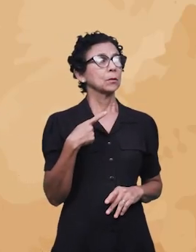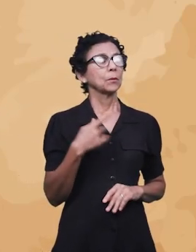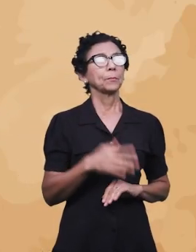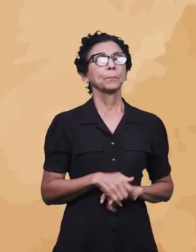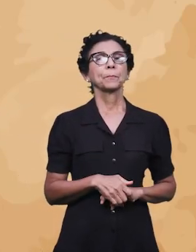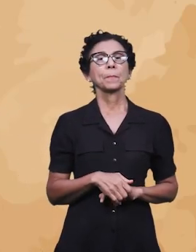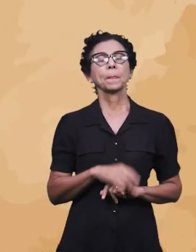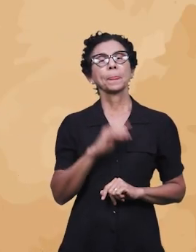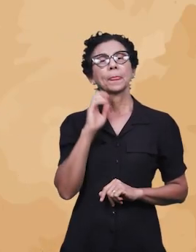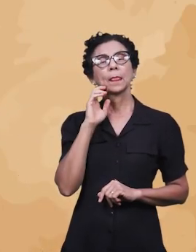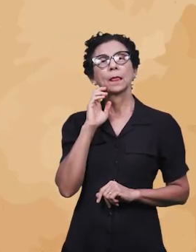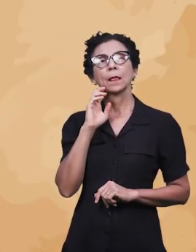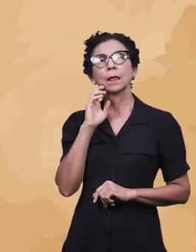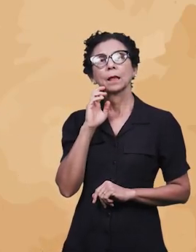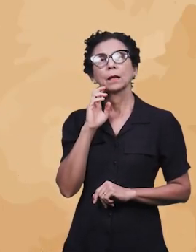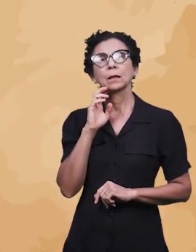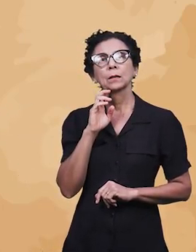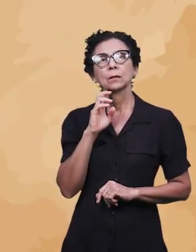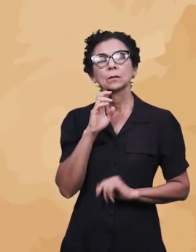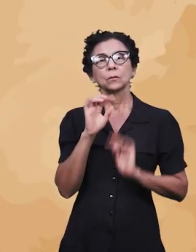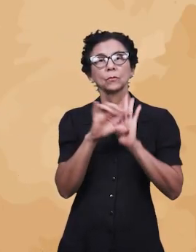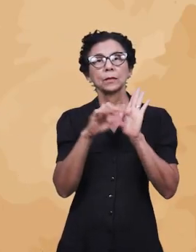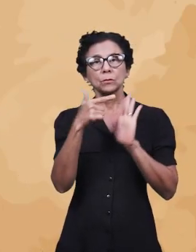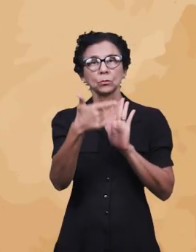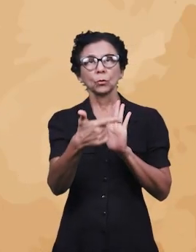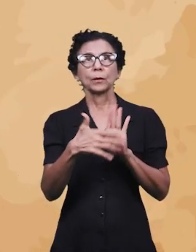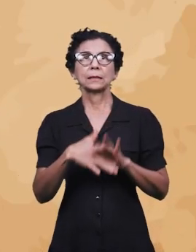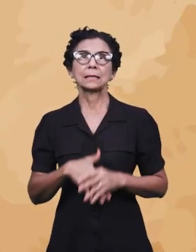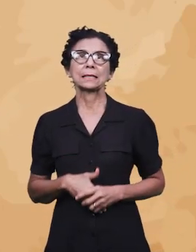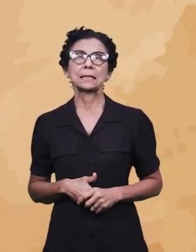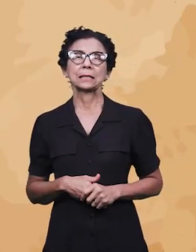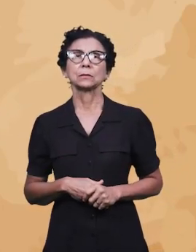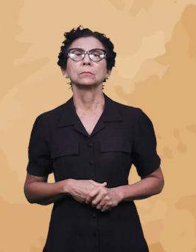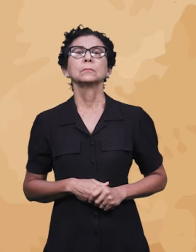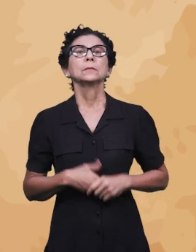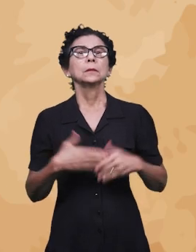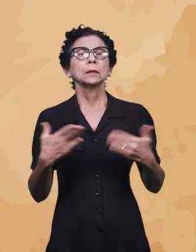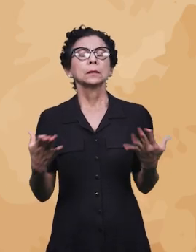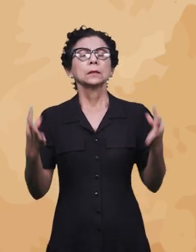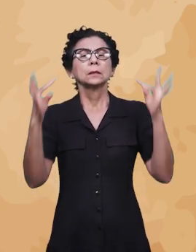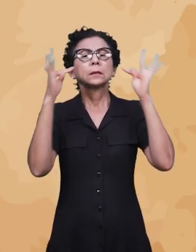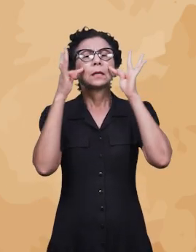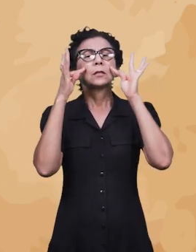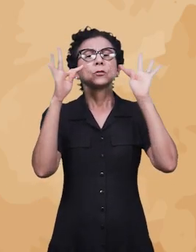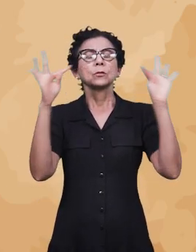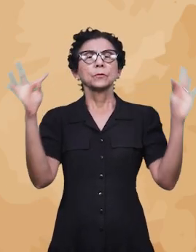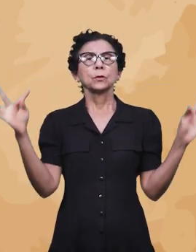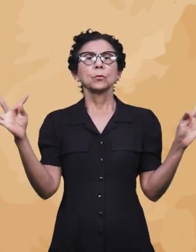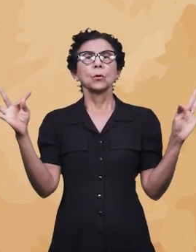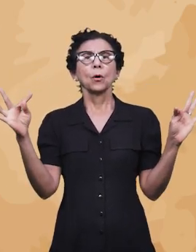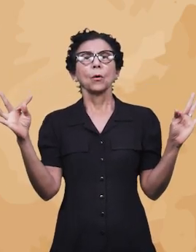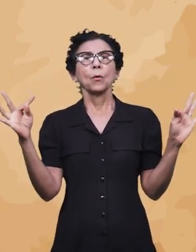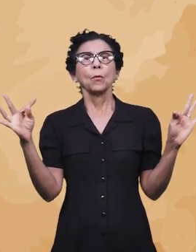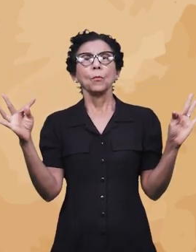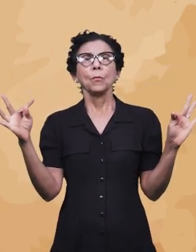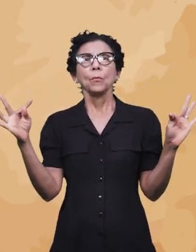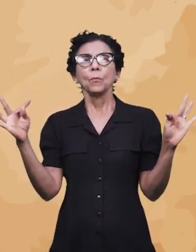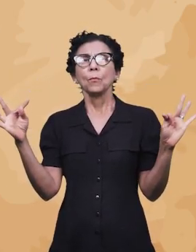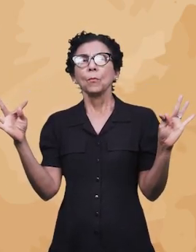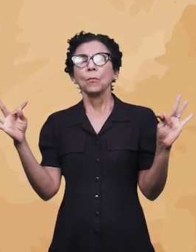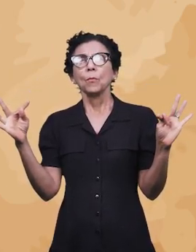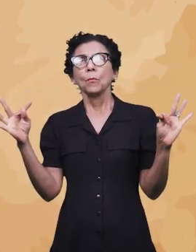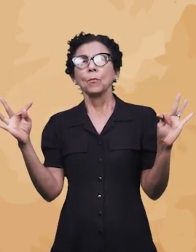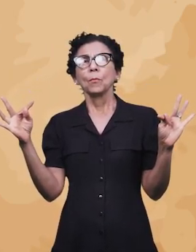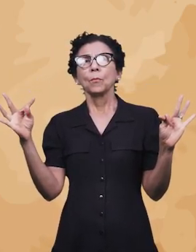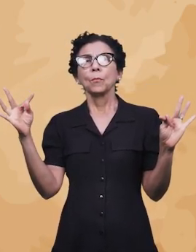aqui, diz assim, o qual testificou da palavra de Deus e do testemunho de Jesus Cristo e de tudo o que tem visto. Esse é